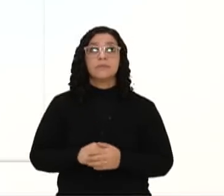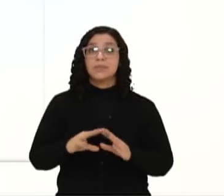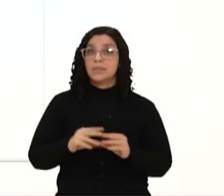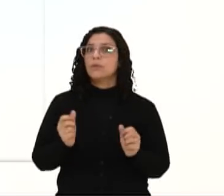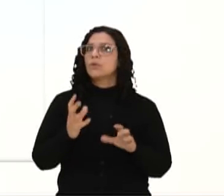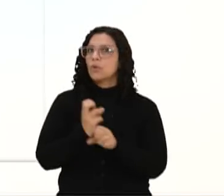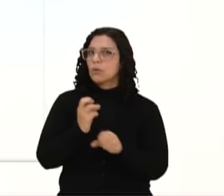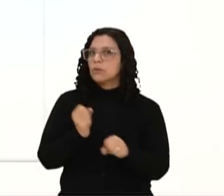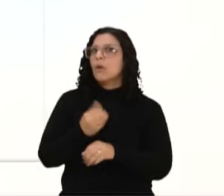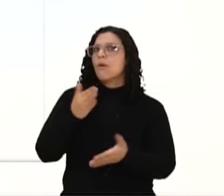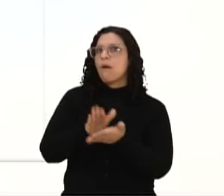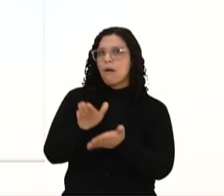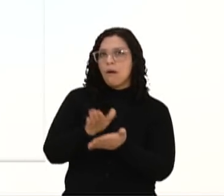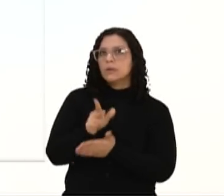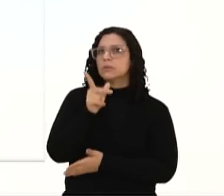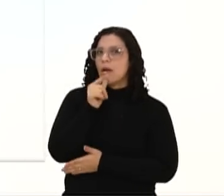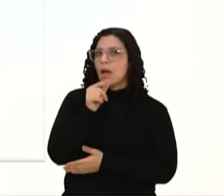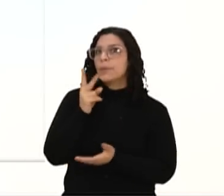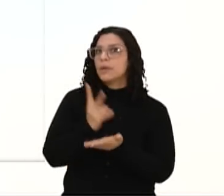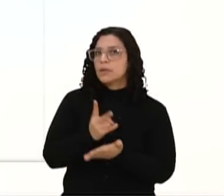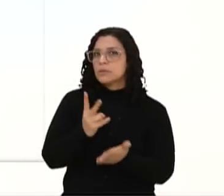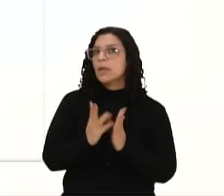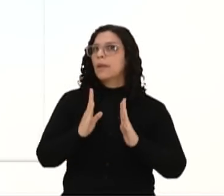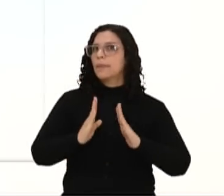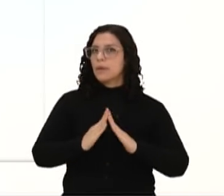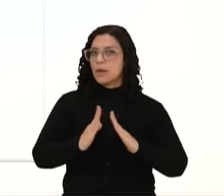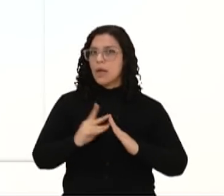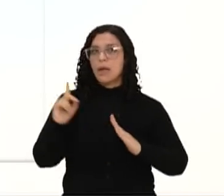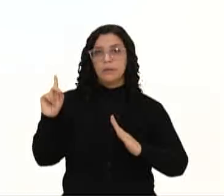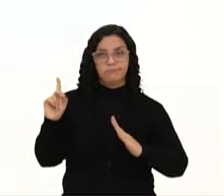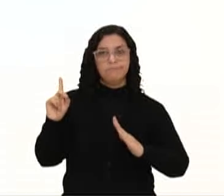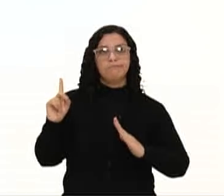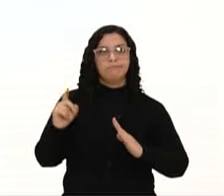são grandes quantidades de água consumidas ali nas